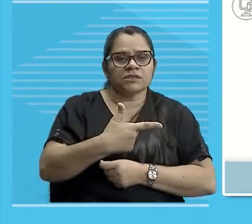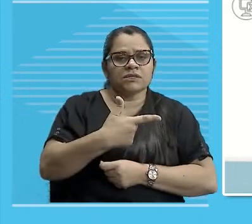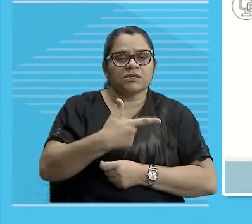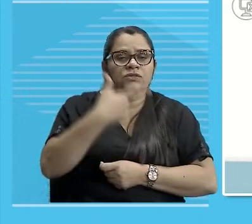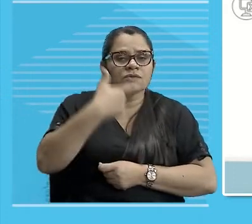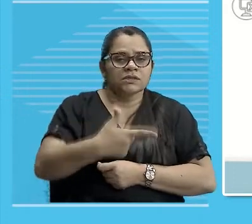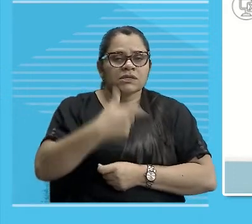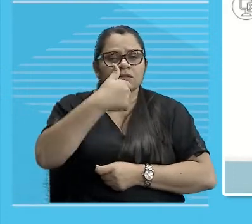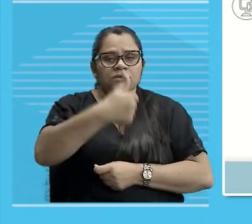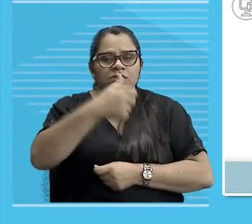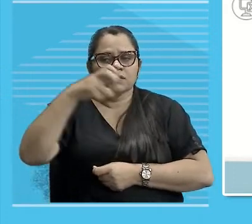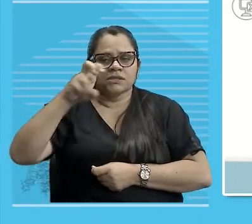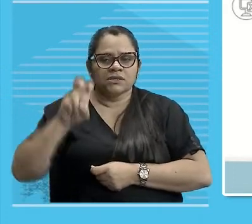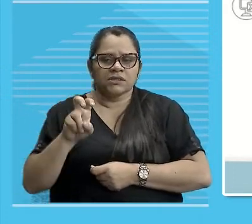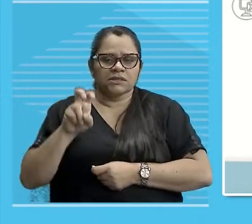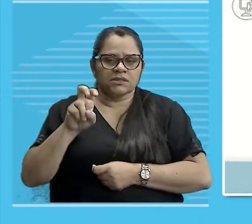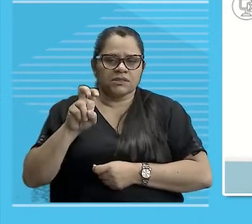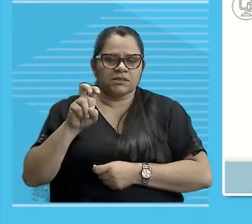215